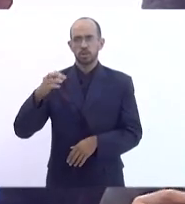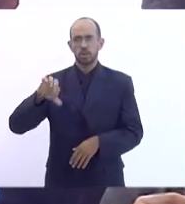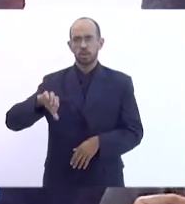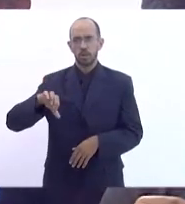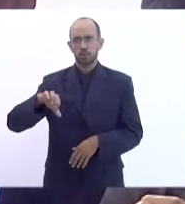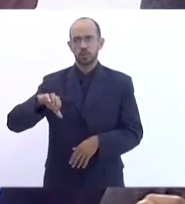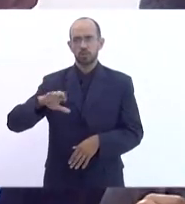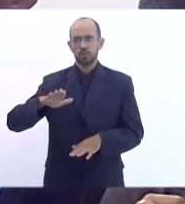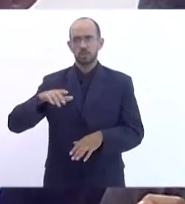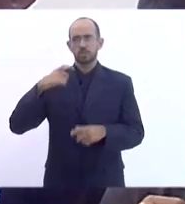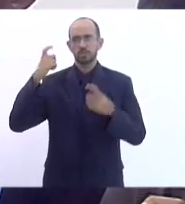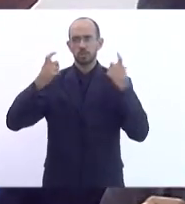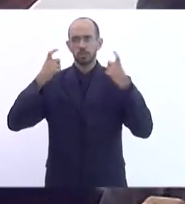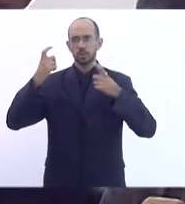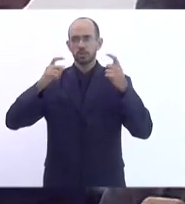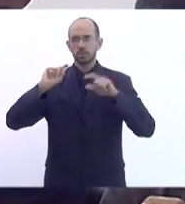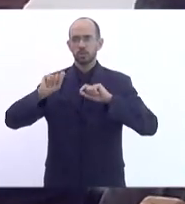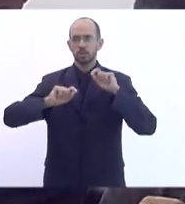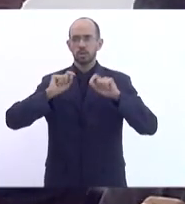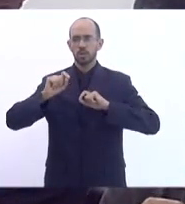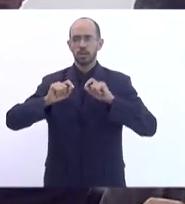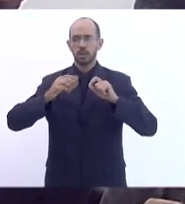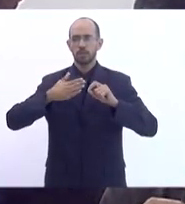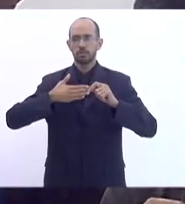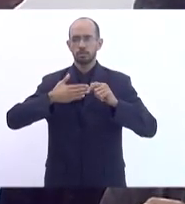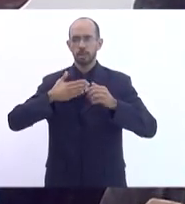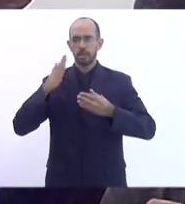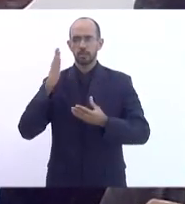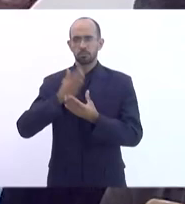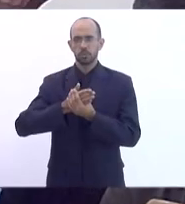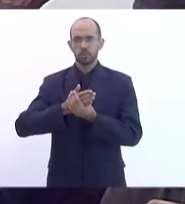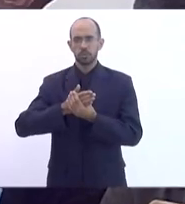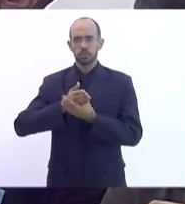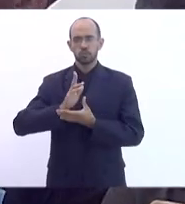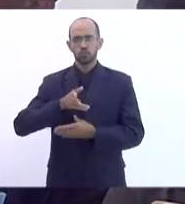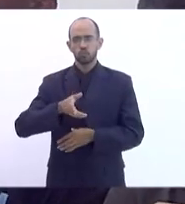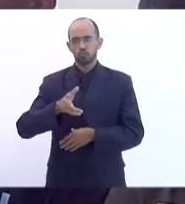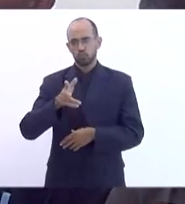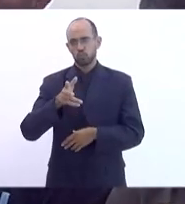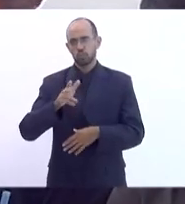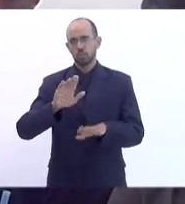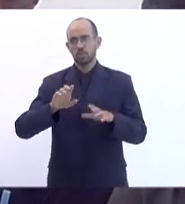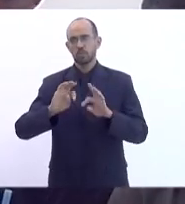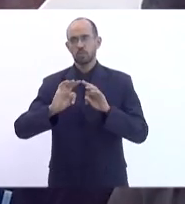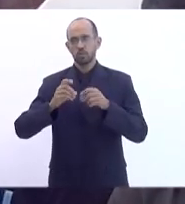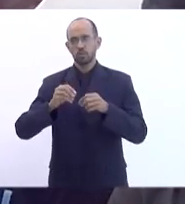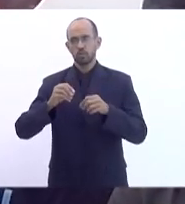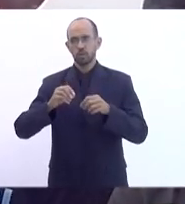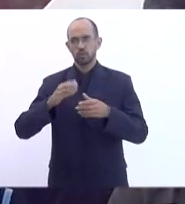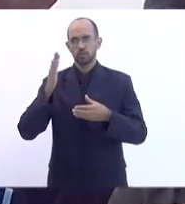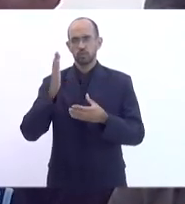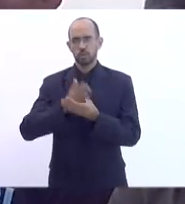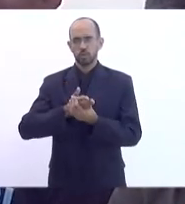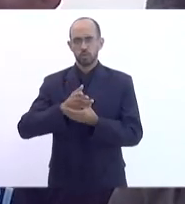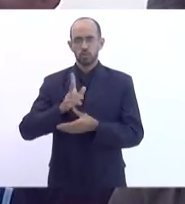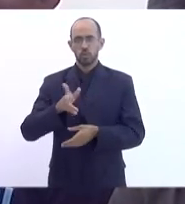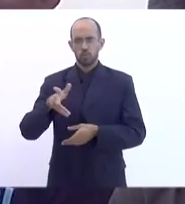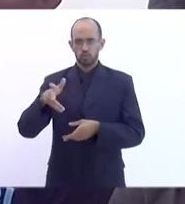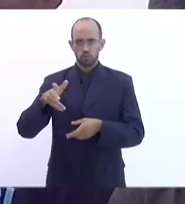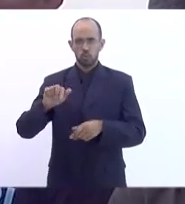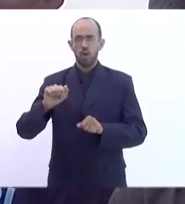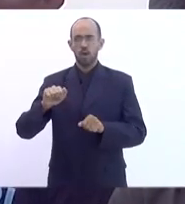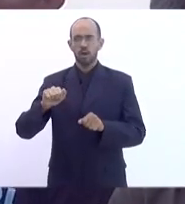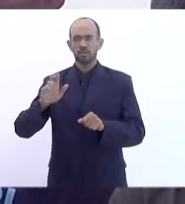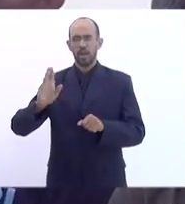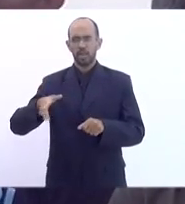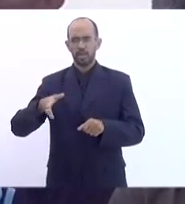a minha sogra está tramitando é todas as e ela sair já estão